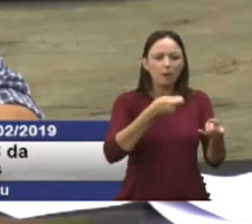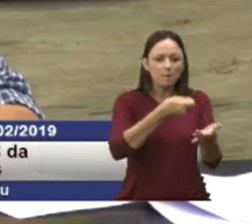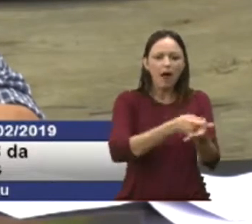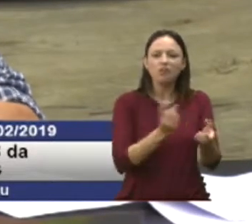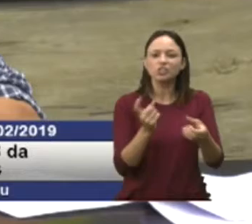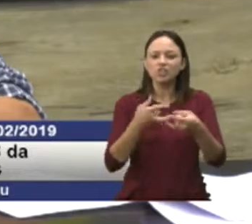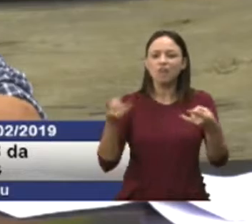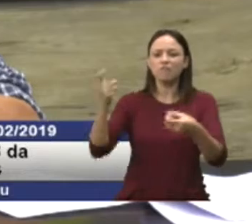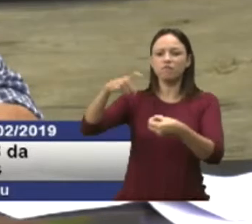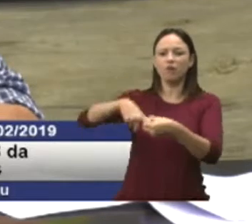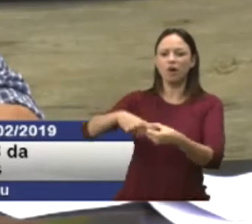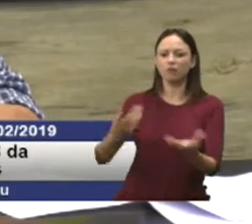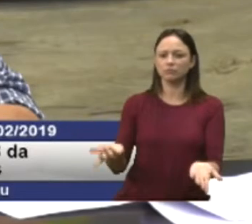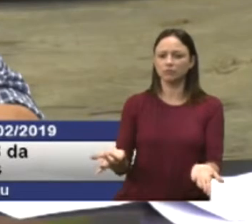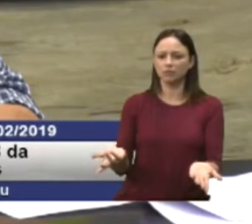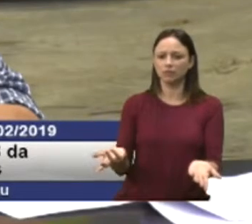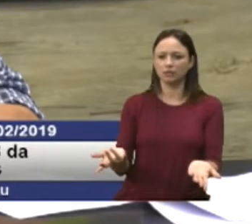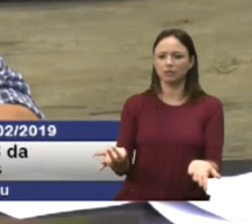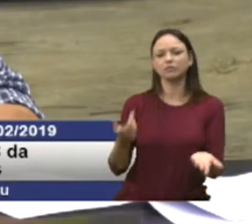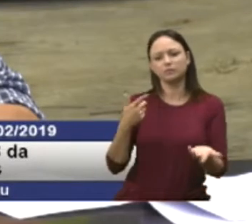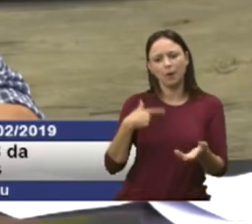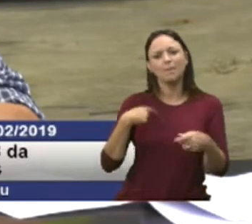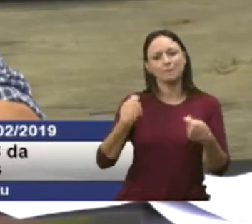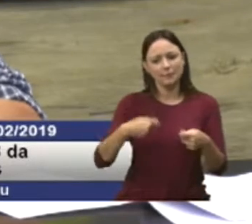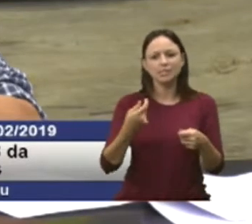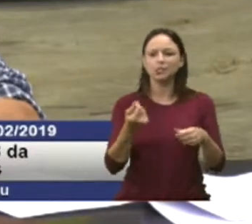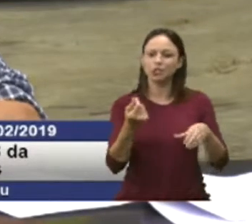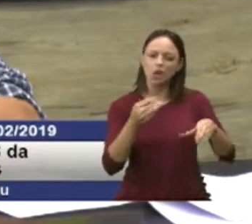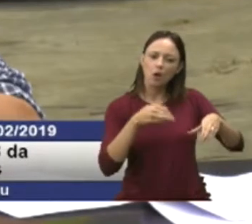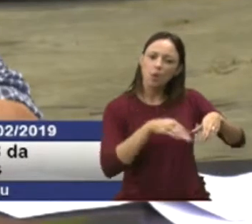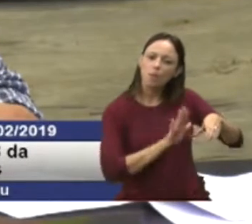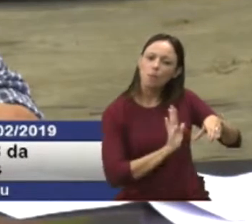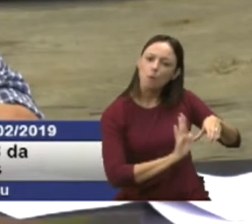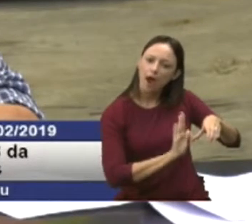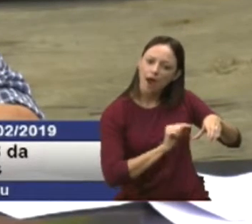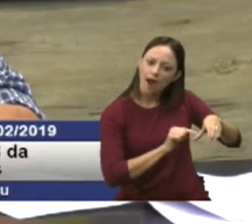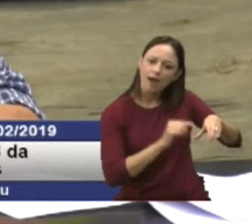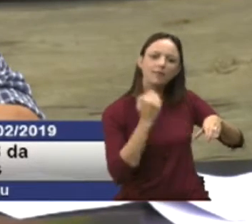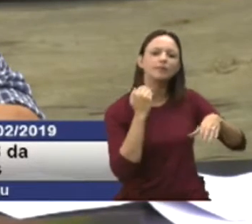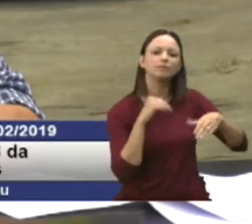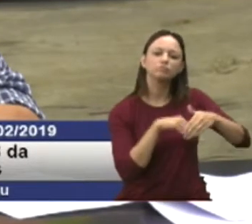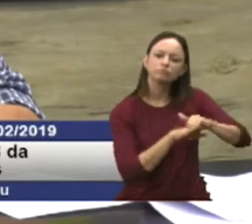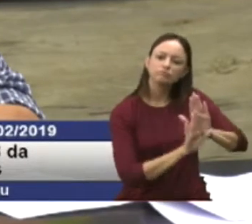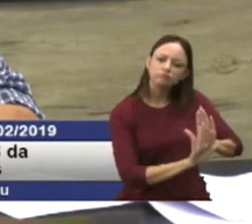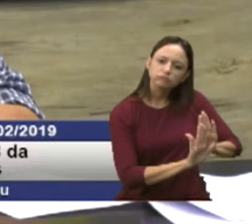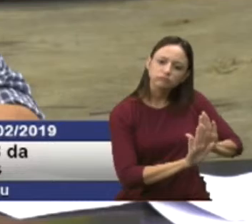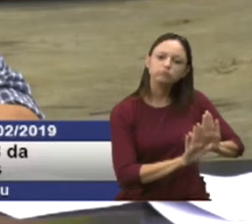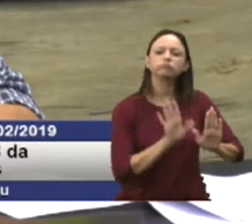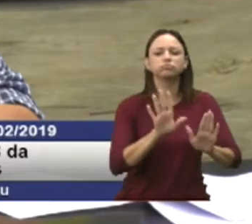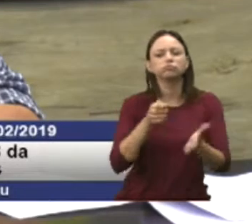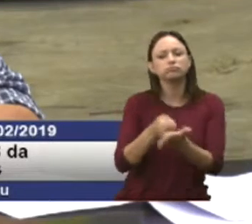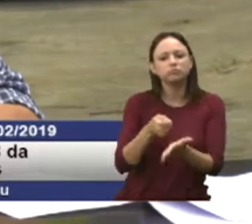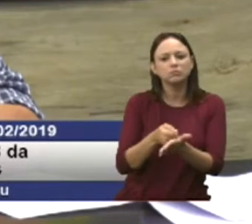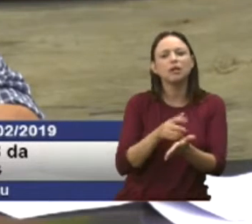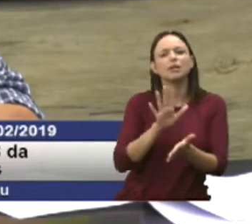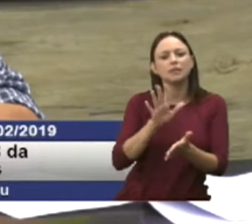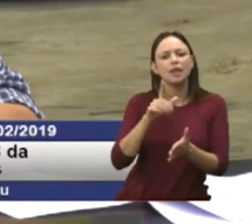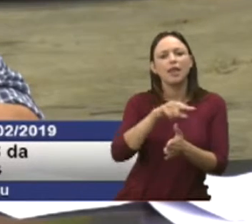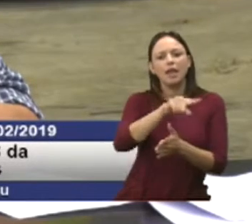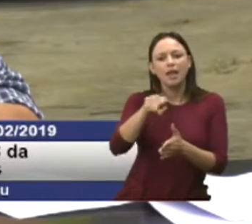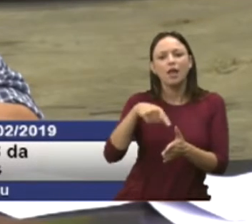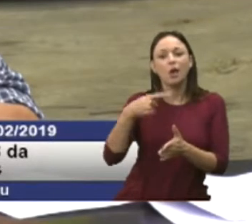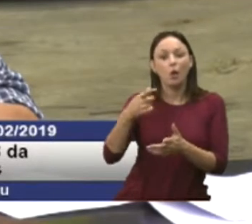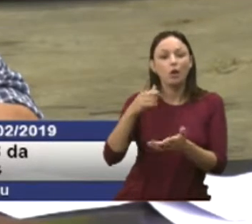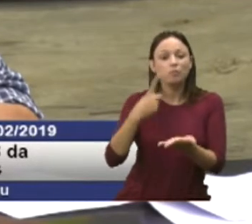empenho. Por isso, da obrigatoriedade de ter o empenho para se obrigar a municipalidade a pagar